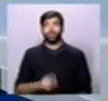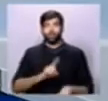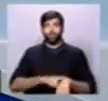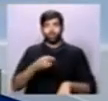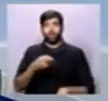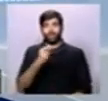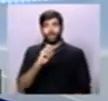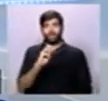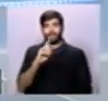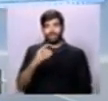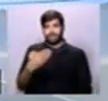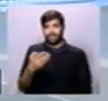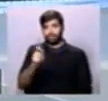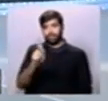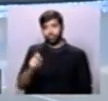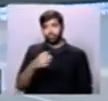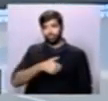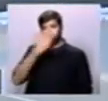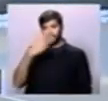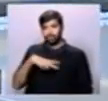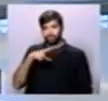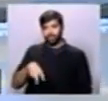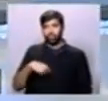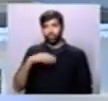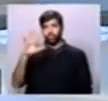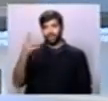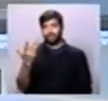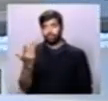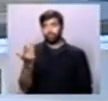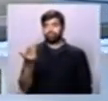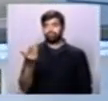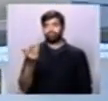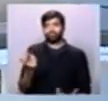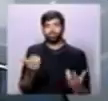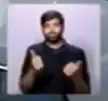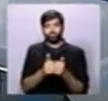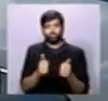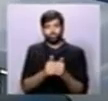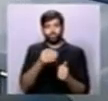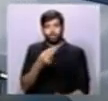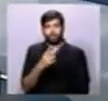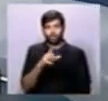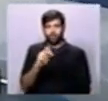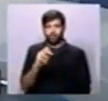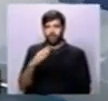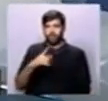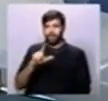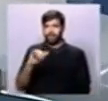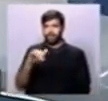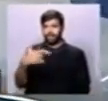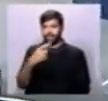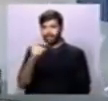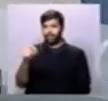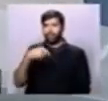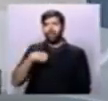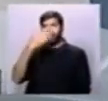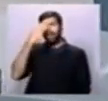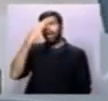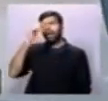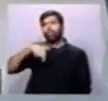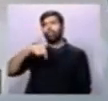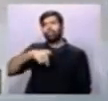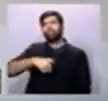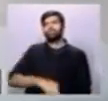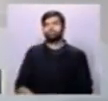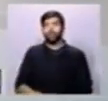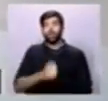Horas 37 minutos, bom dia Portugal, o tempo que faz com a meteorologista Paula Leitão. Olá Paula, bom dia, previsões para hoje. Olá, bom dia.